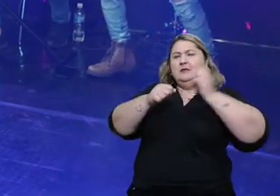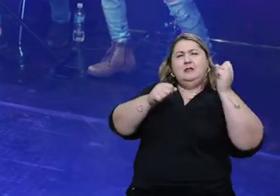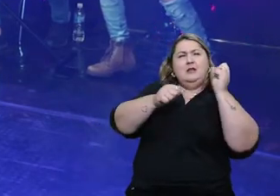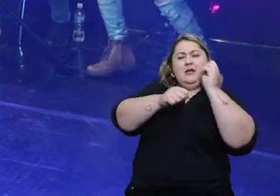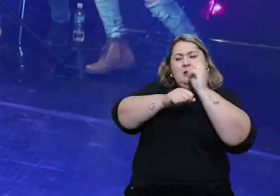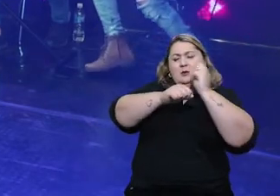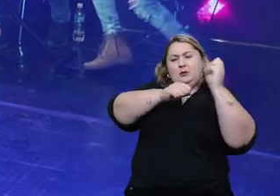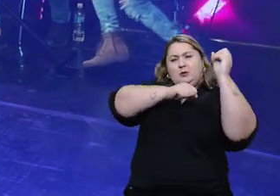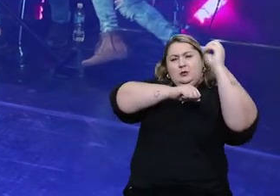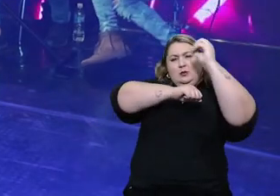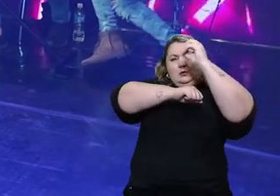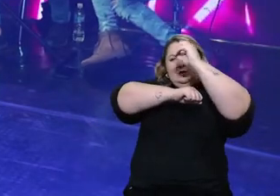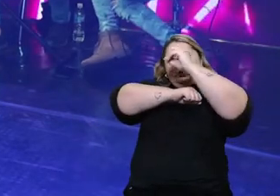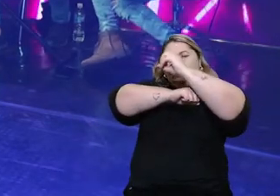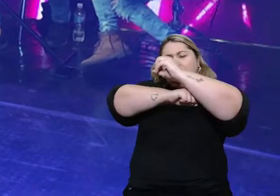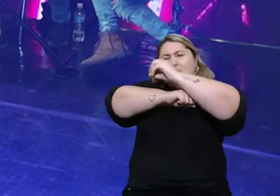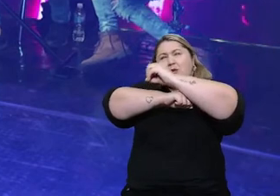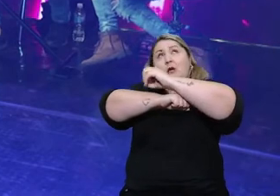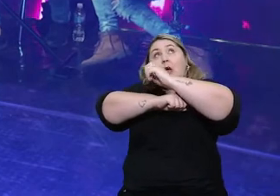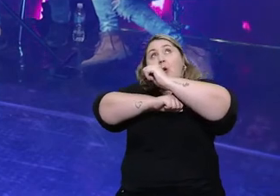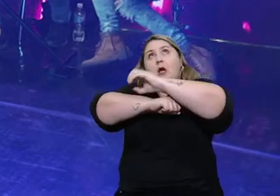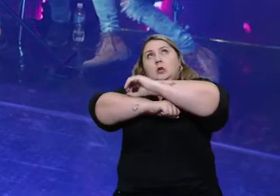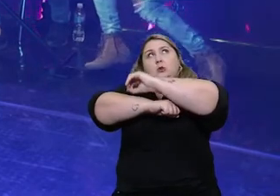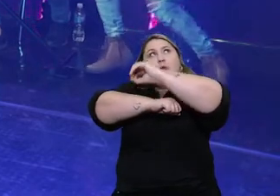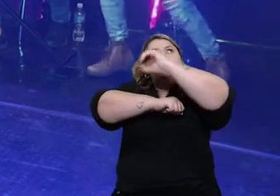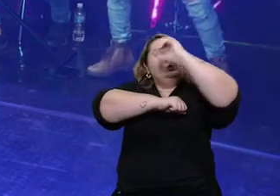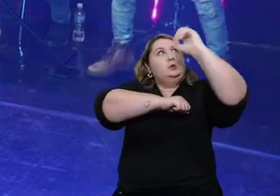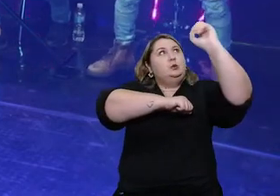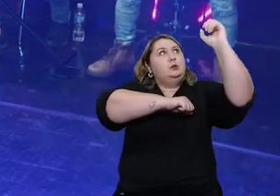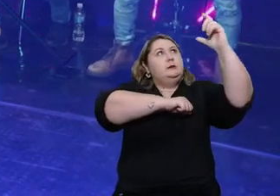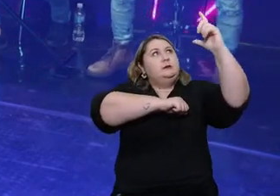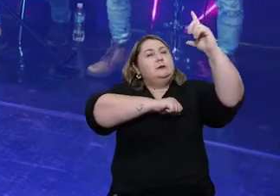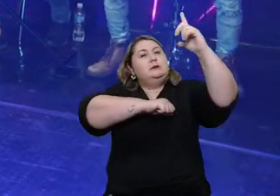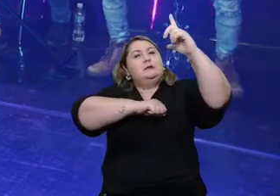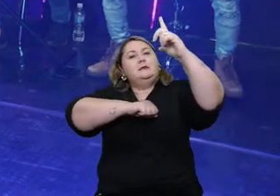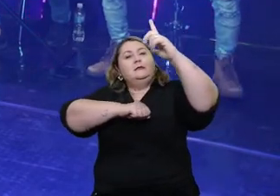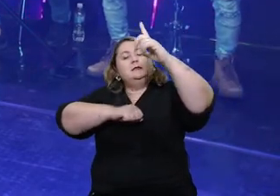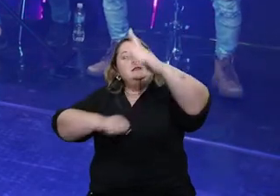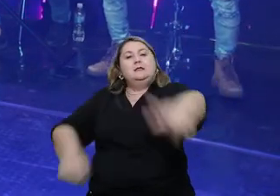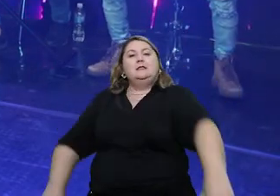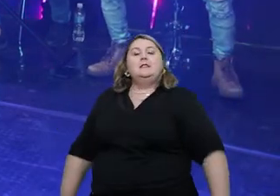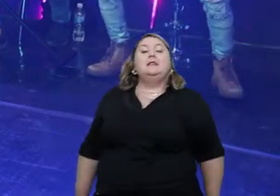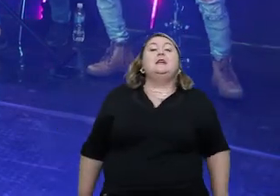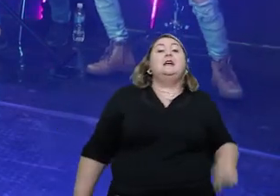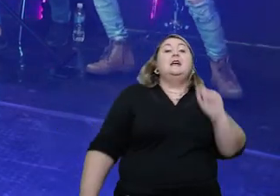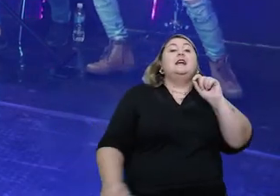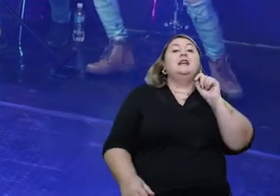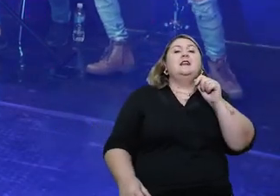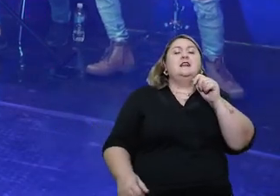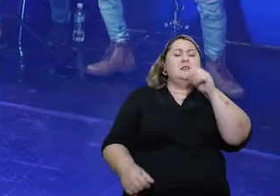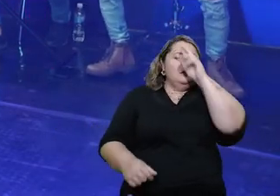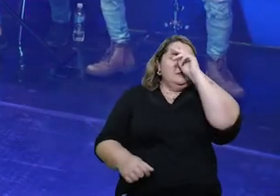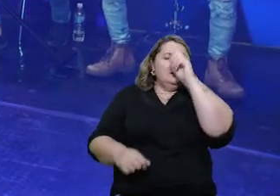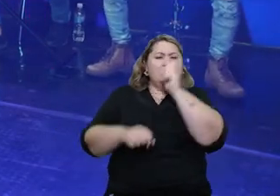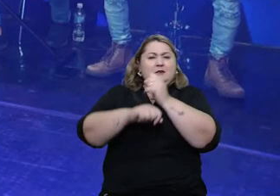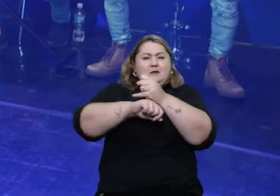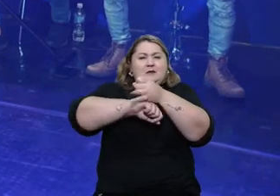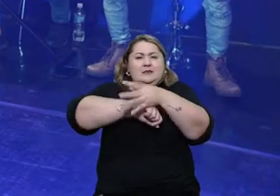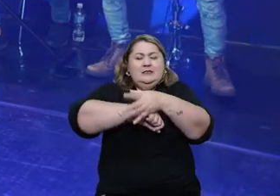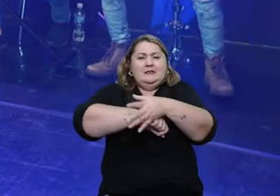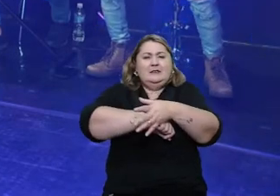noite vai se agonizando no clarão da aurora. Ajoelha aí, gente, ajoelha aí. Os